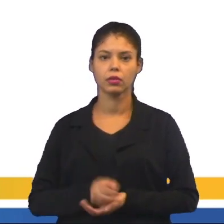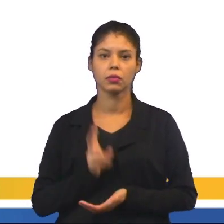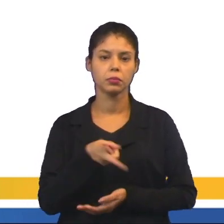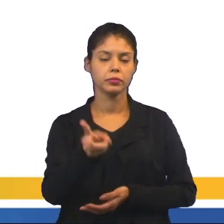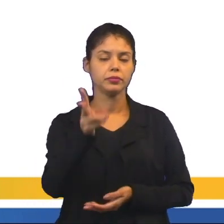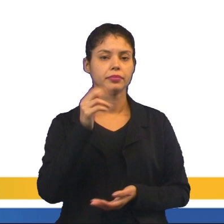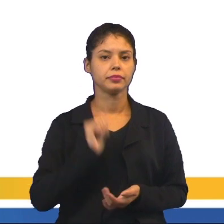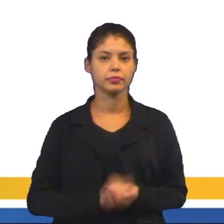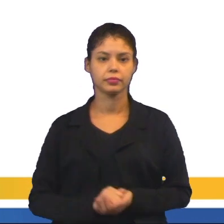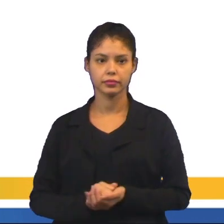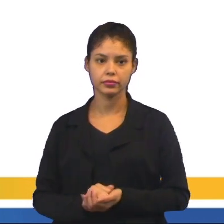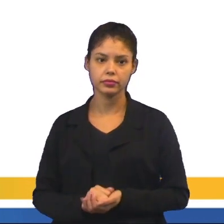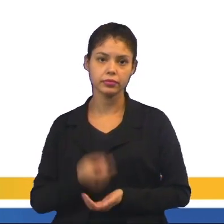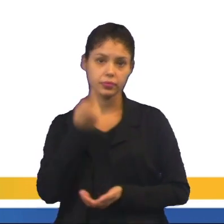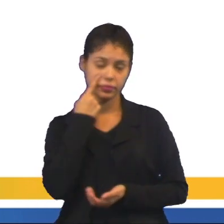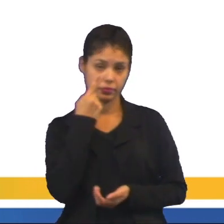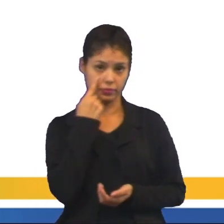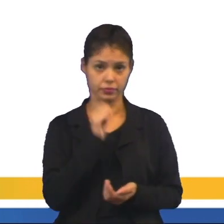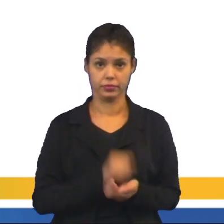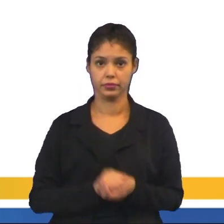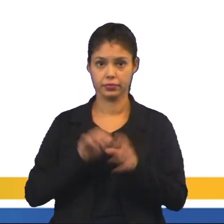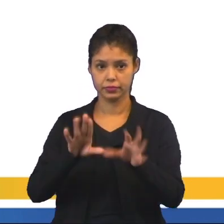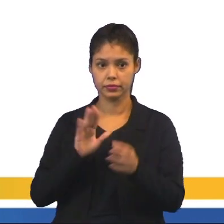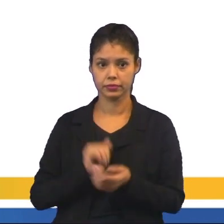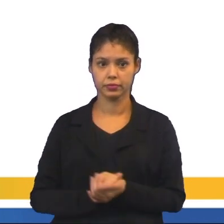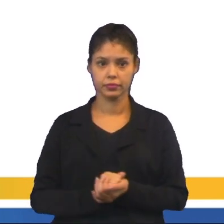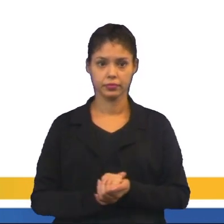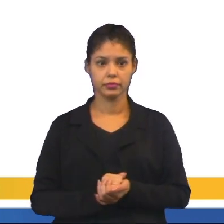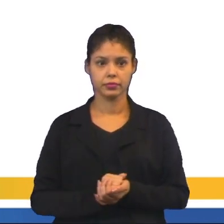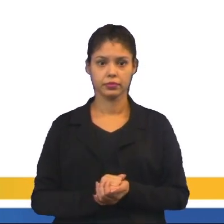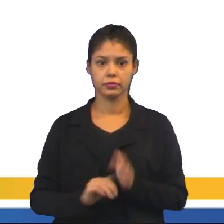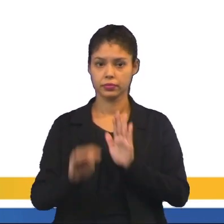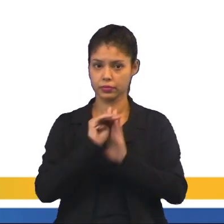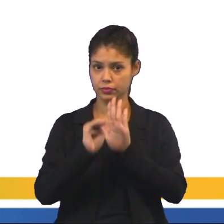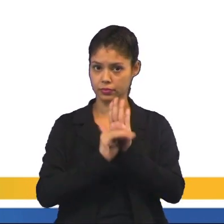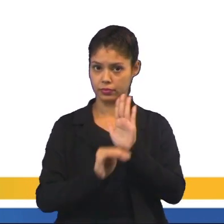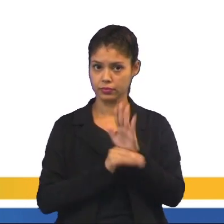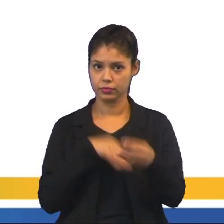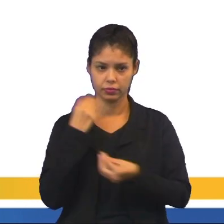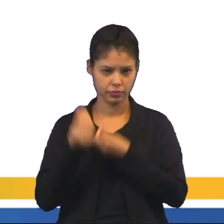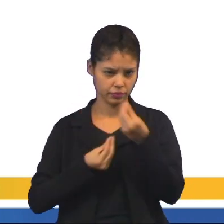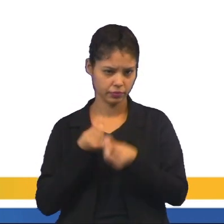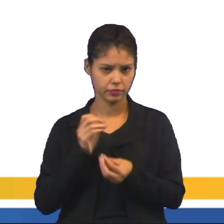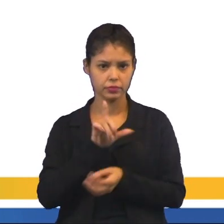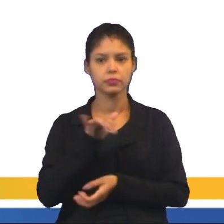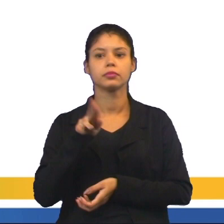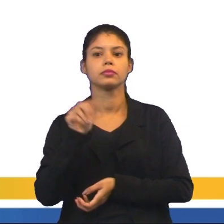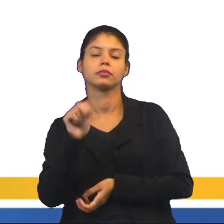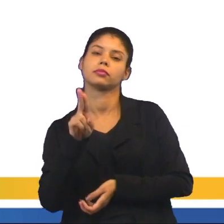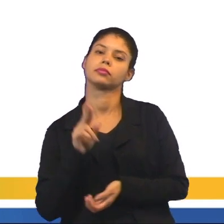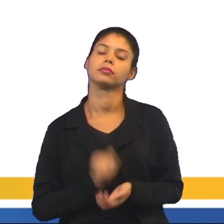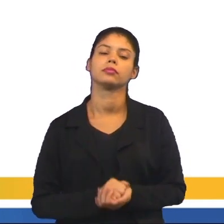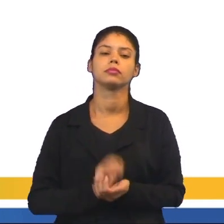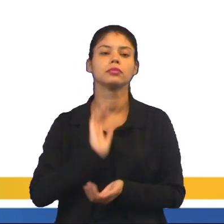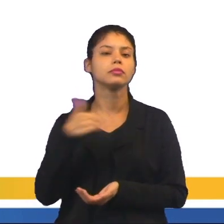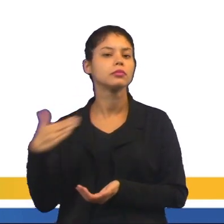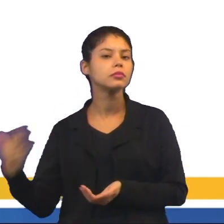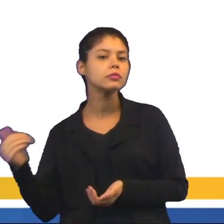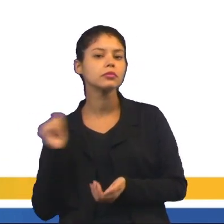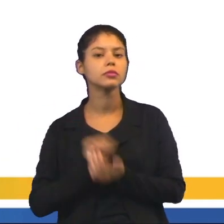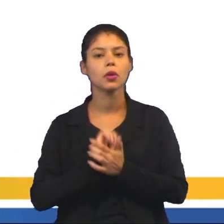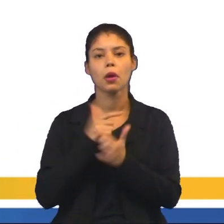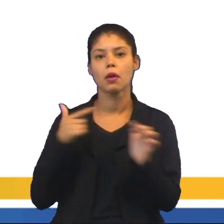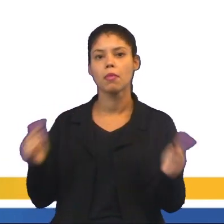de eu continuar. Observe aí que ela vai dizer, ó, e ela é classificada como linear quando